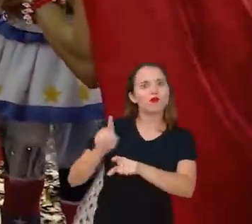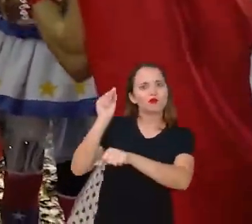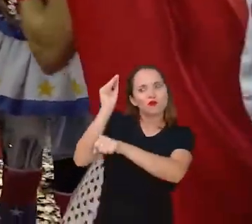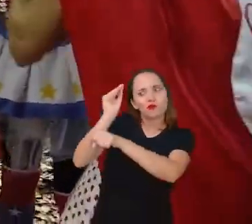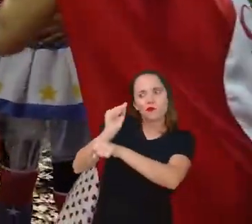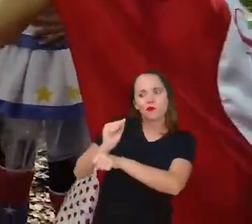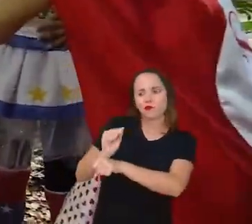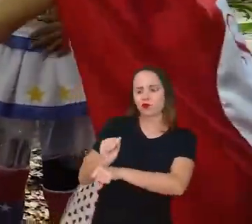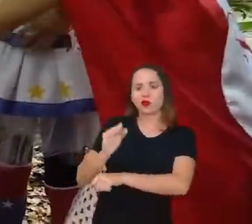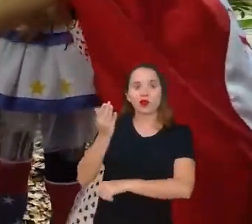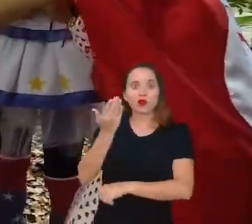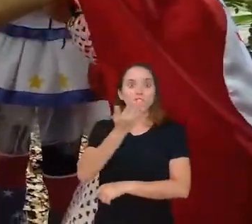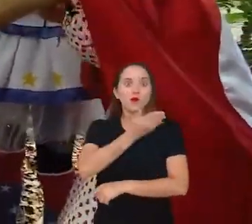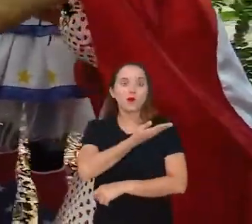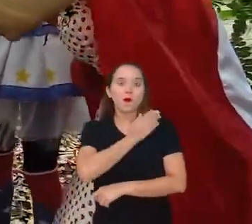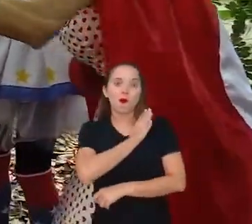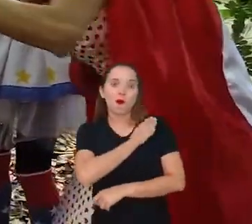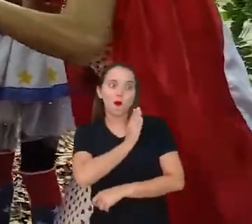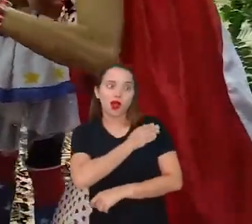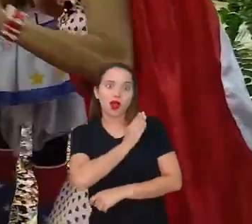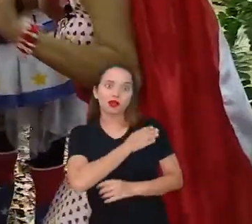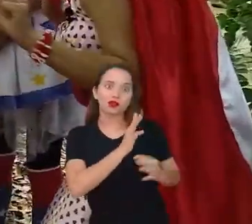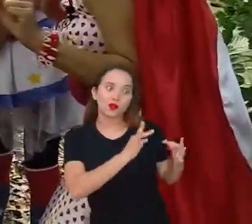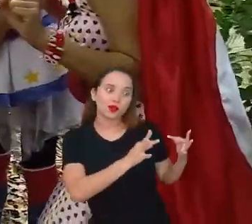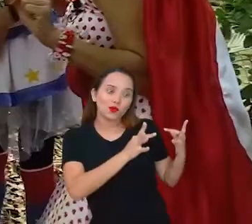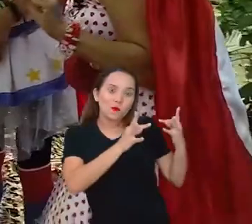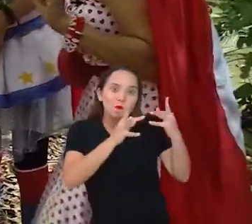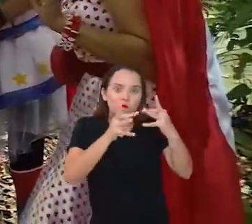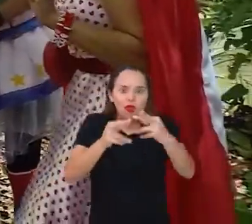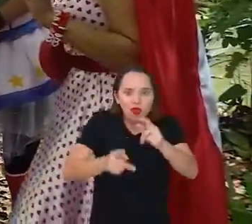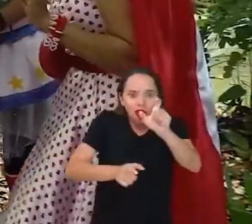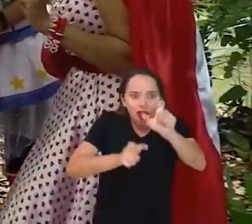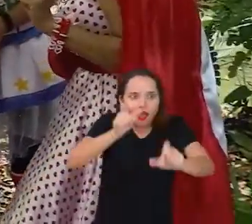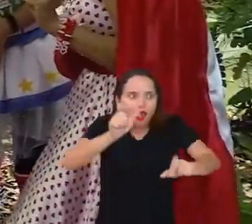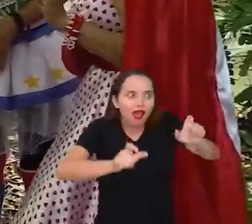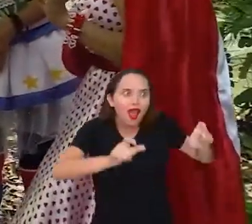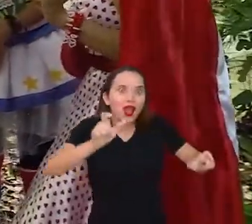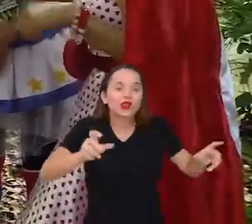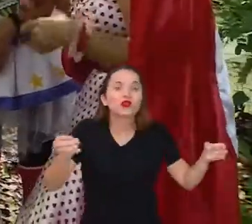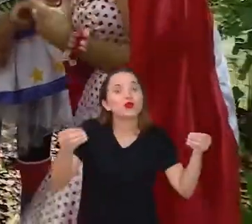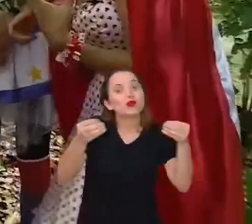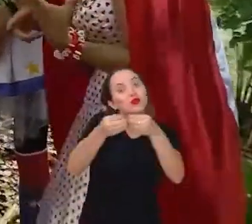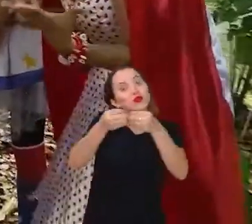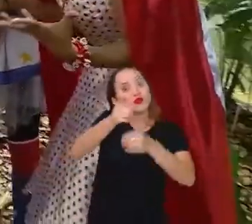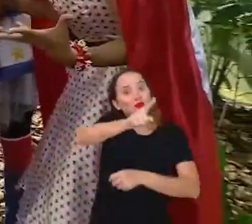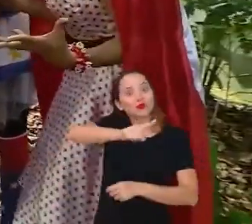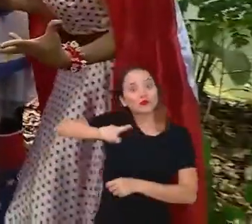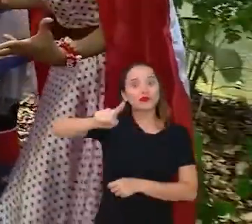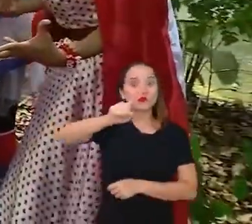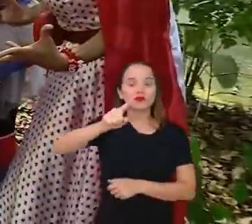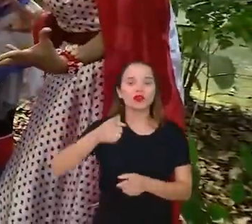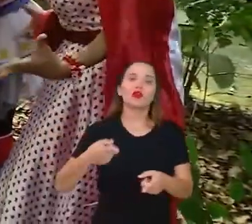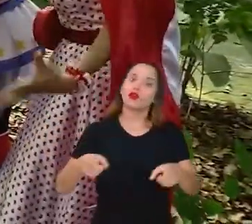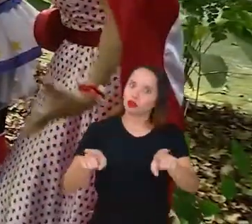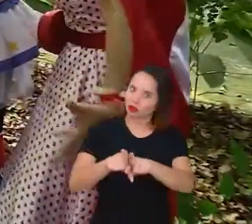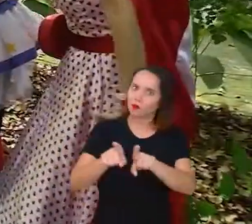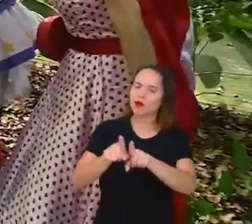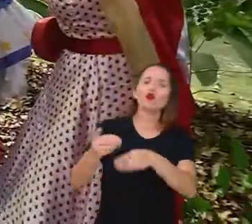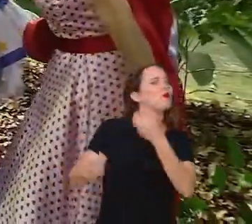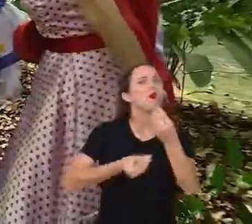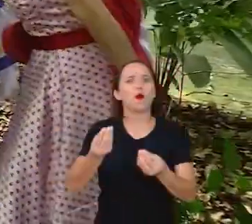do coração de todas as pessoas que estão ao redor de você. E vocês vão cuidar fazendo o